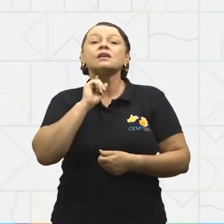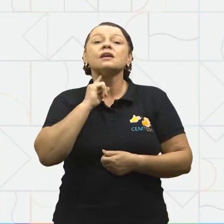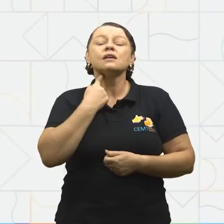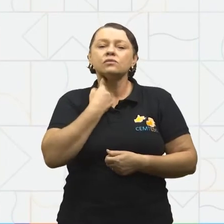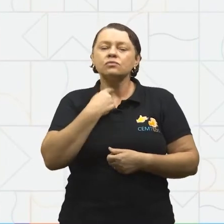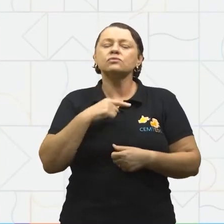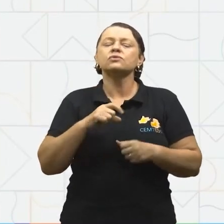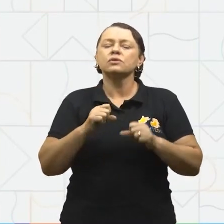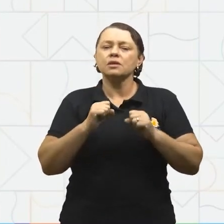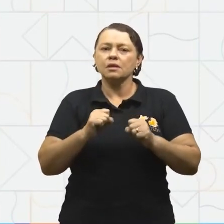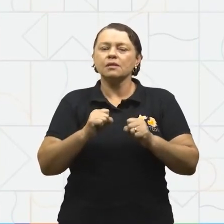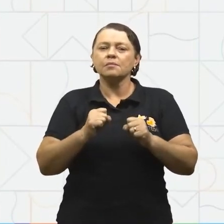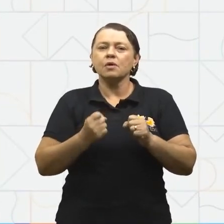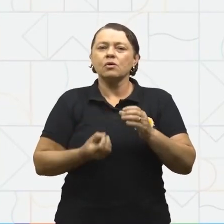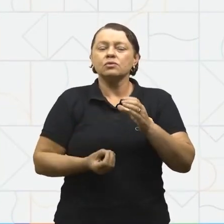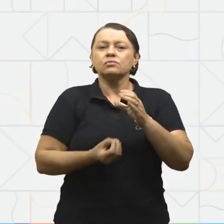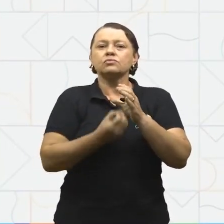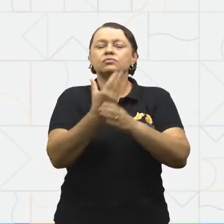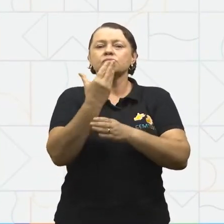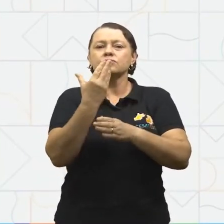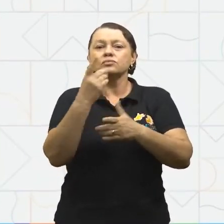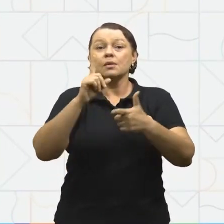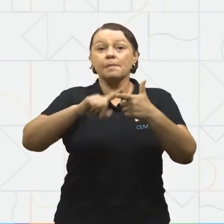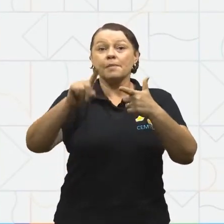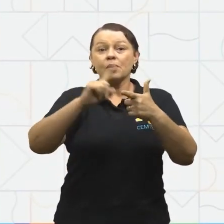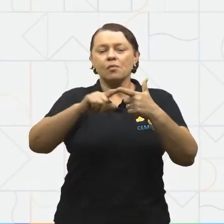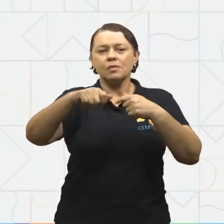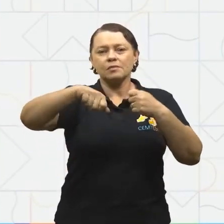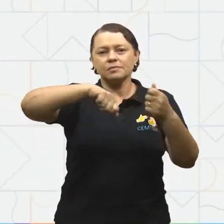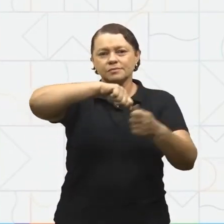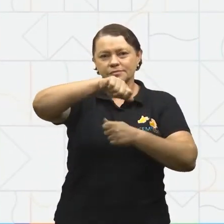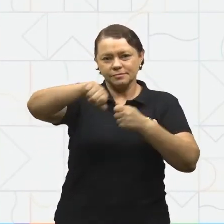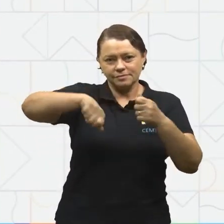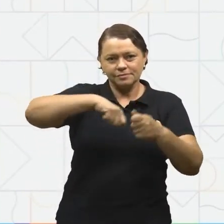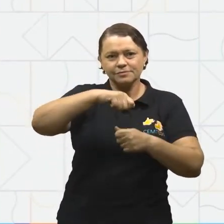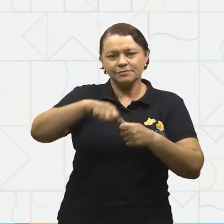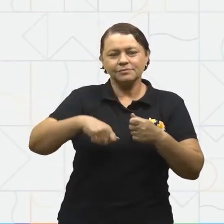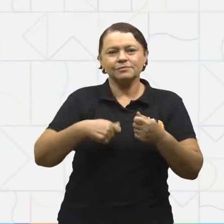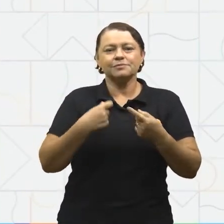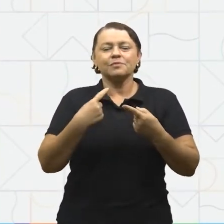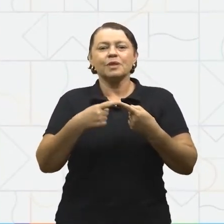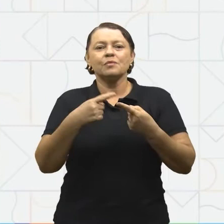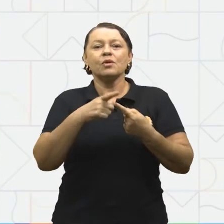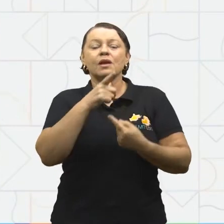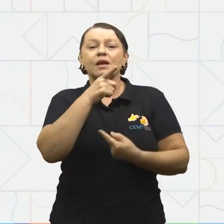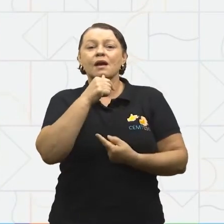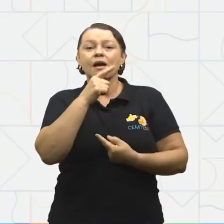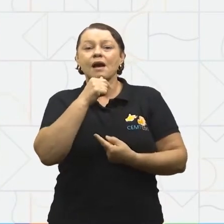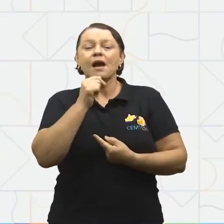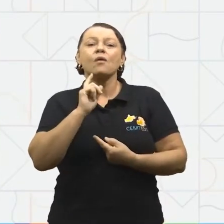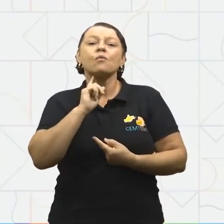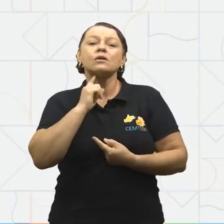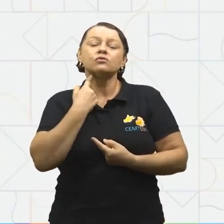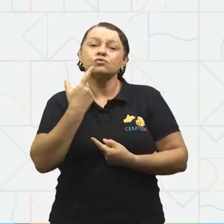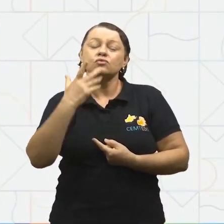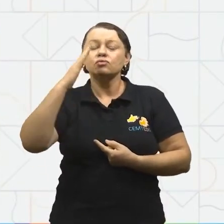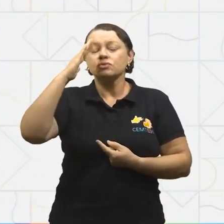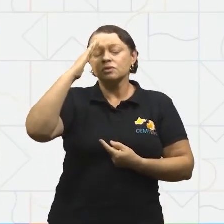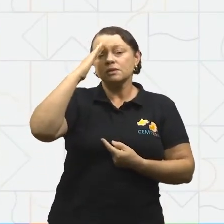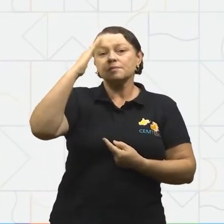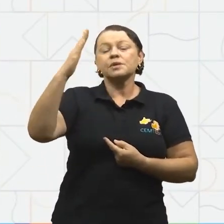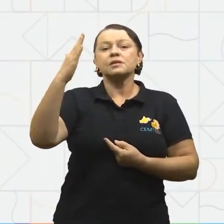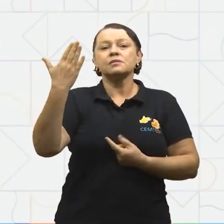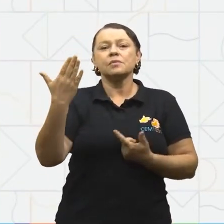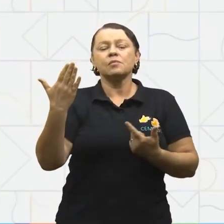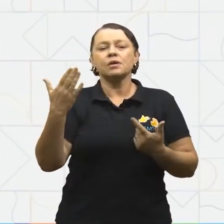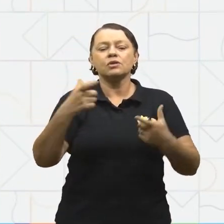poluição também pode gerar problemas econômicos quando os cursos d'água estão poluídos, principalmente